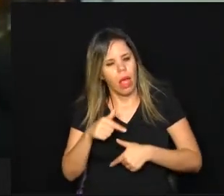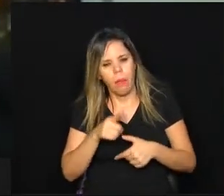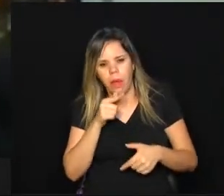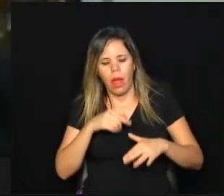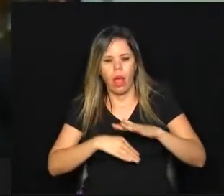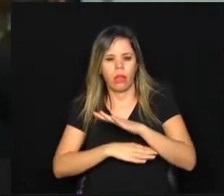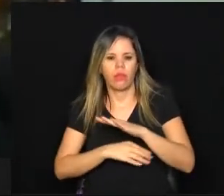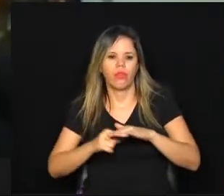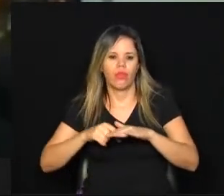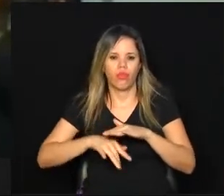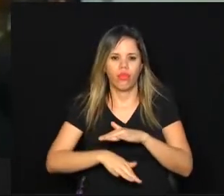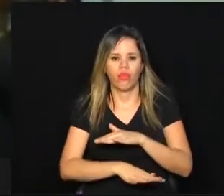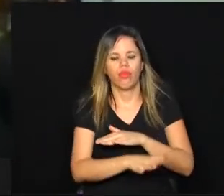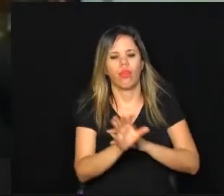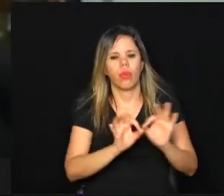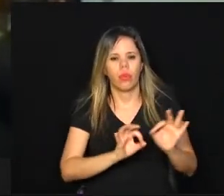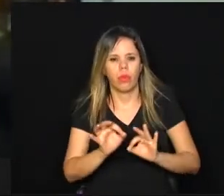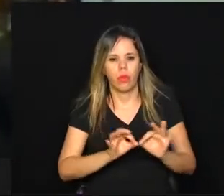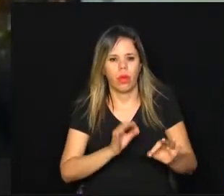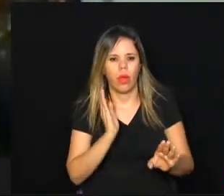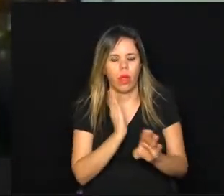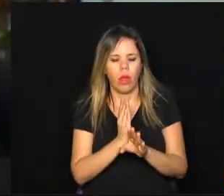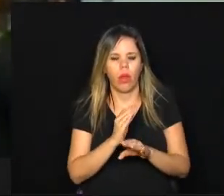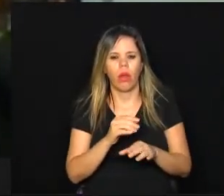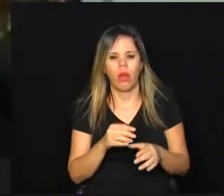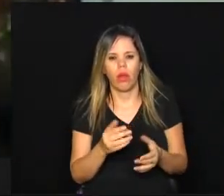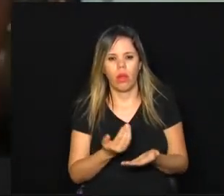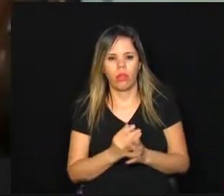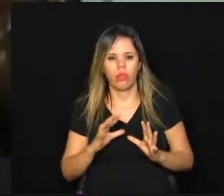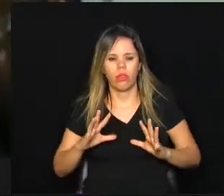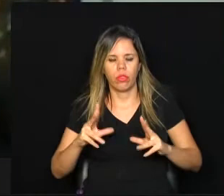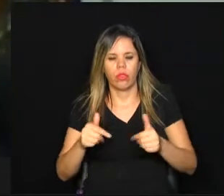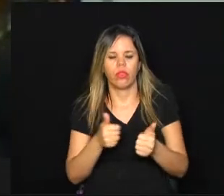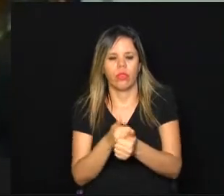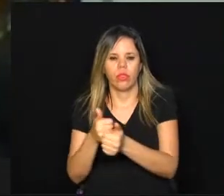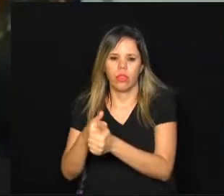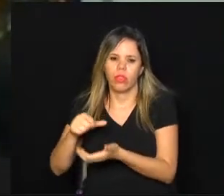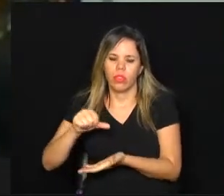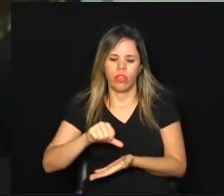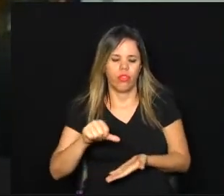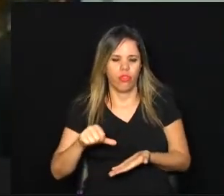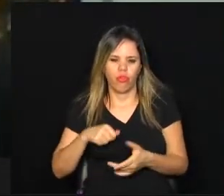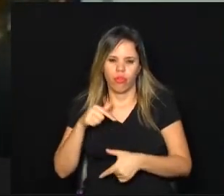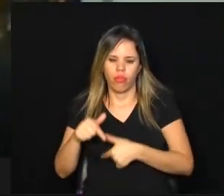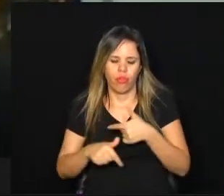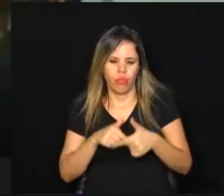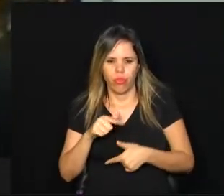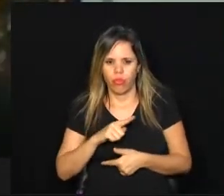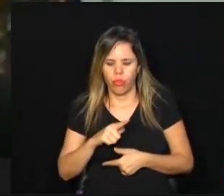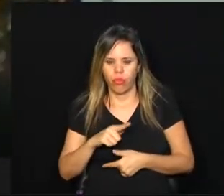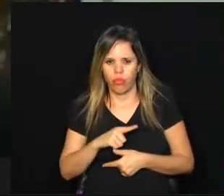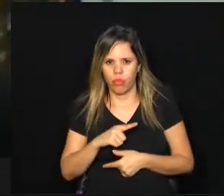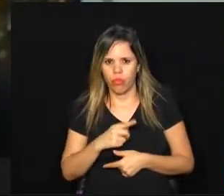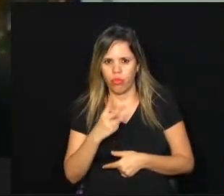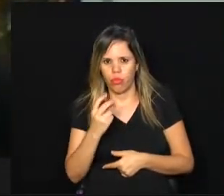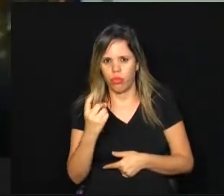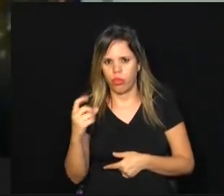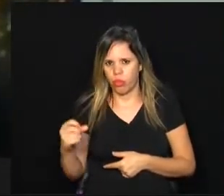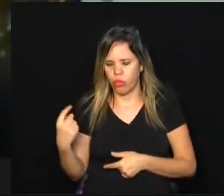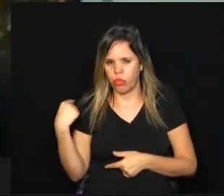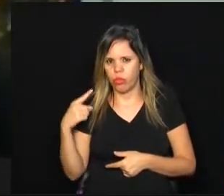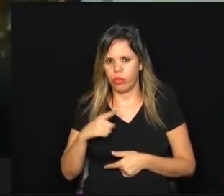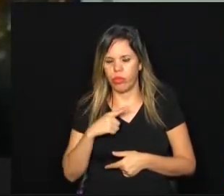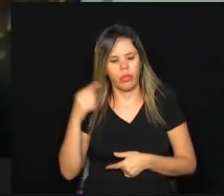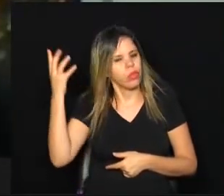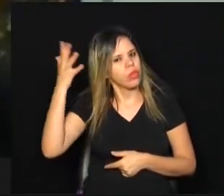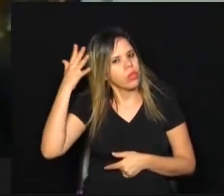inclusive providenciando o mapeamento do subsolo de toda a bacia e trabalhando. Tivemos, inclusive, em 2019, um seminário